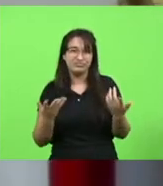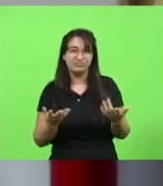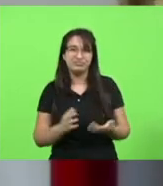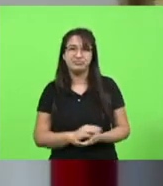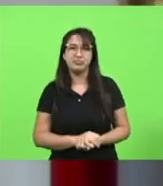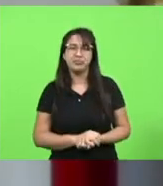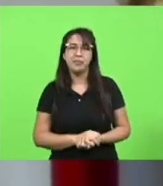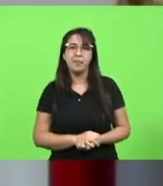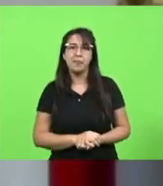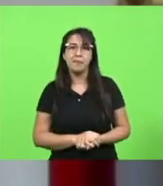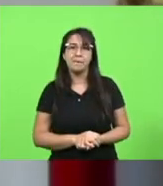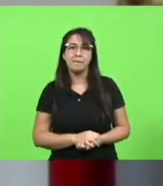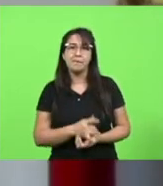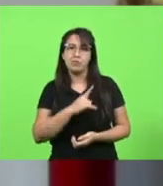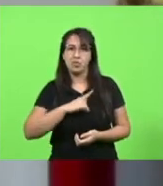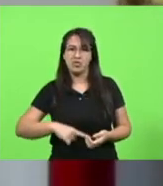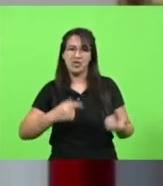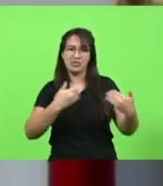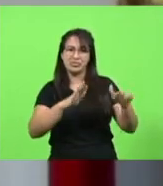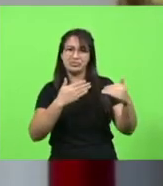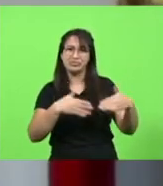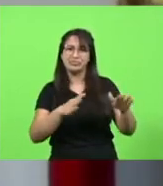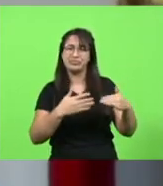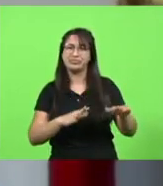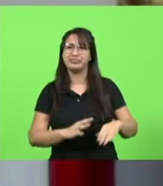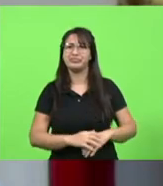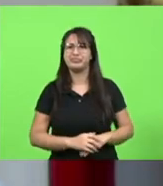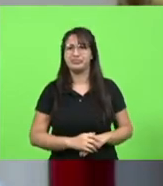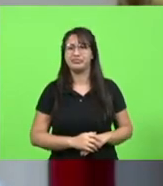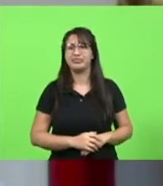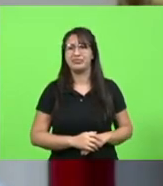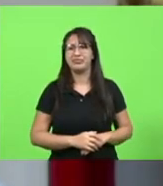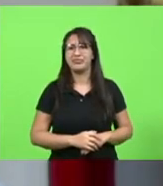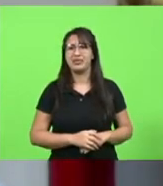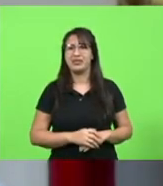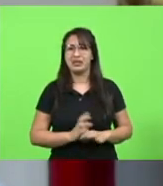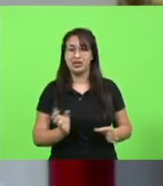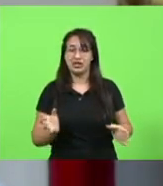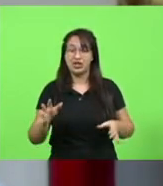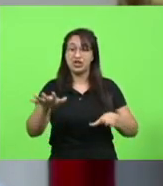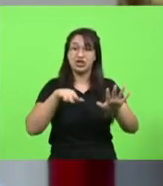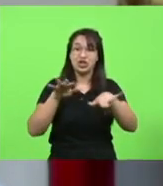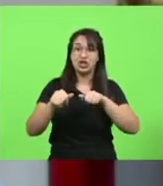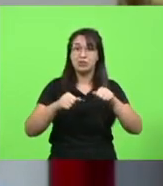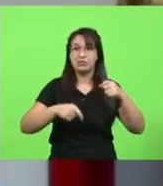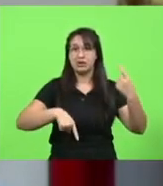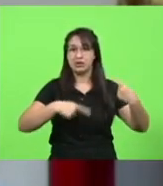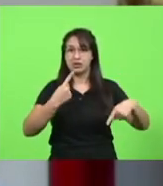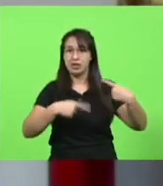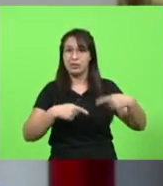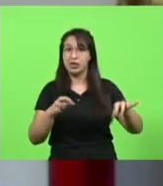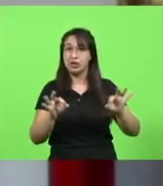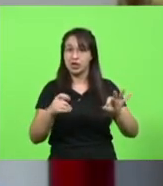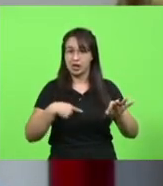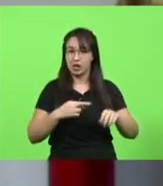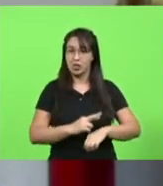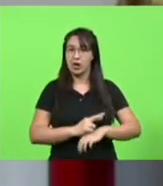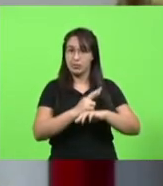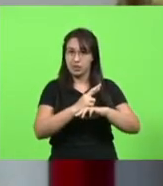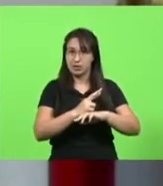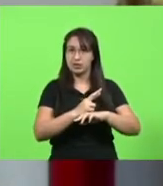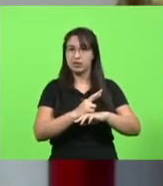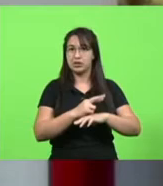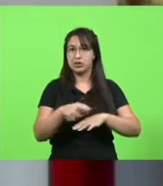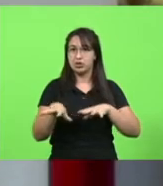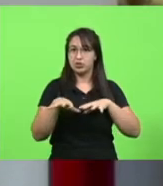não estamos sendo envolvidos no debate, tá? Então aqui eu estou falando como representante do movimento, nós não estamos sendo